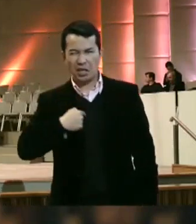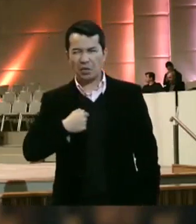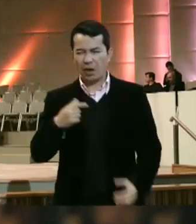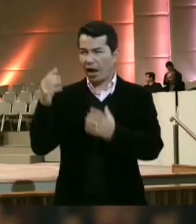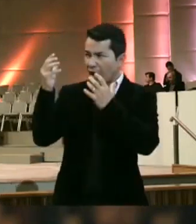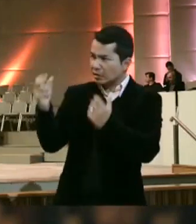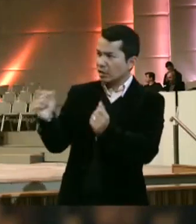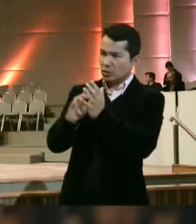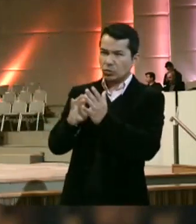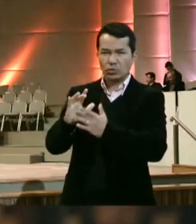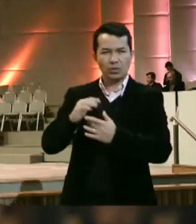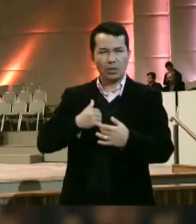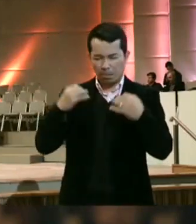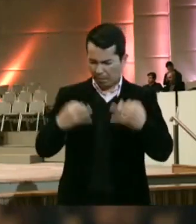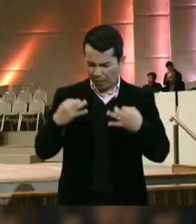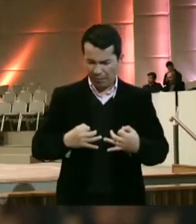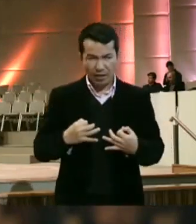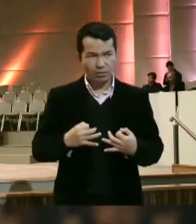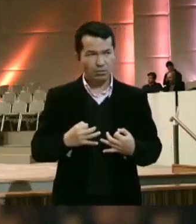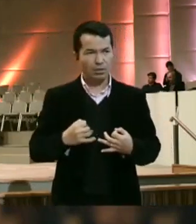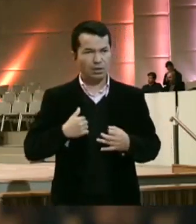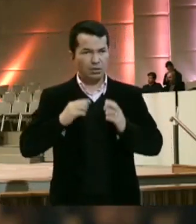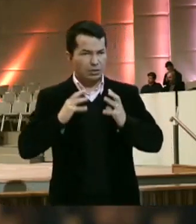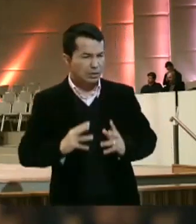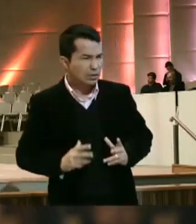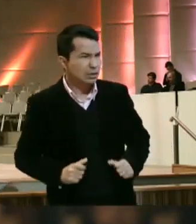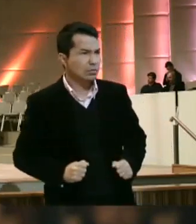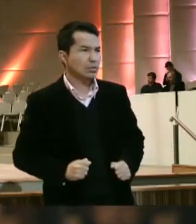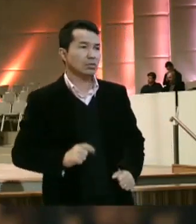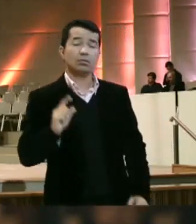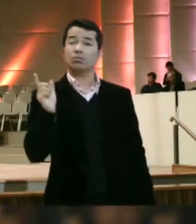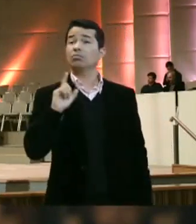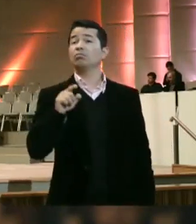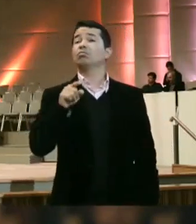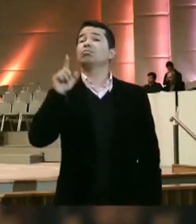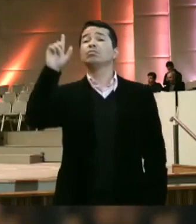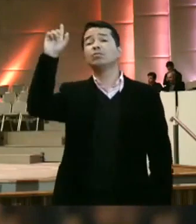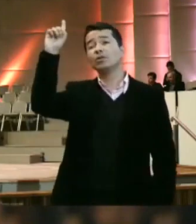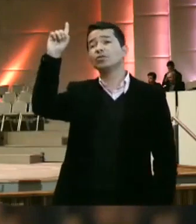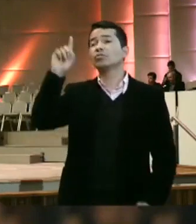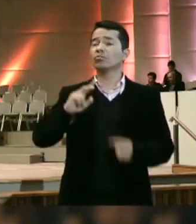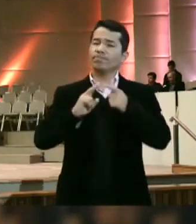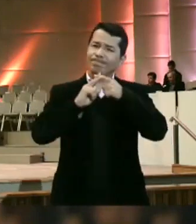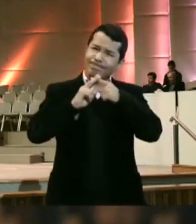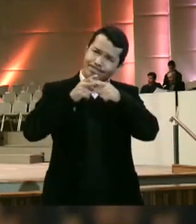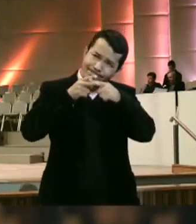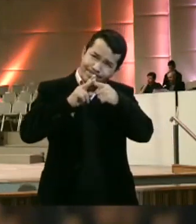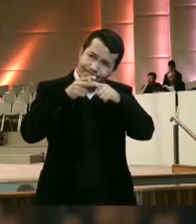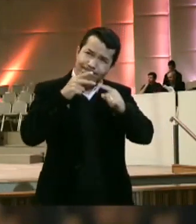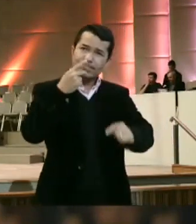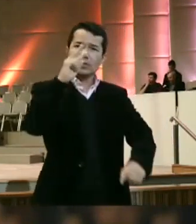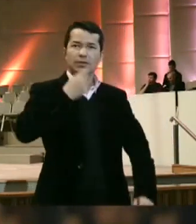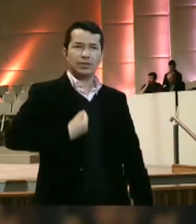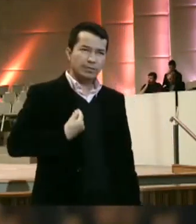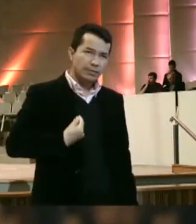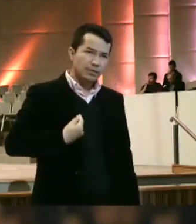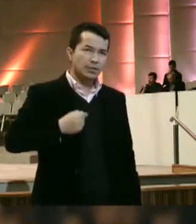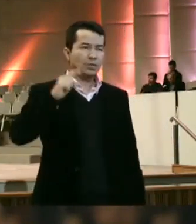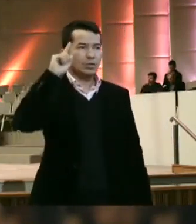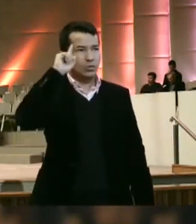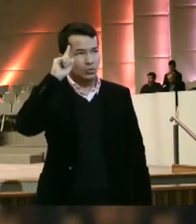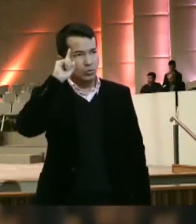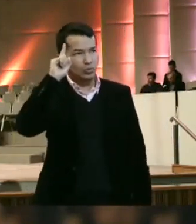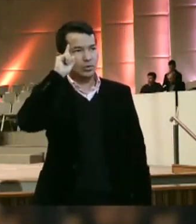Você está sendo tratado pelo Cristo Redentor, Transformador e Salvador, que